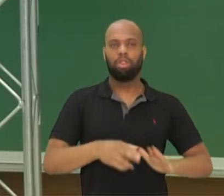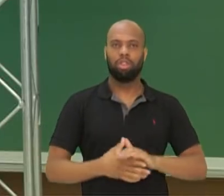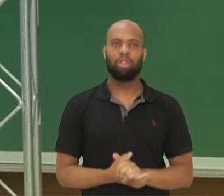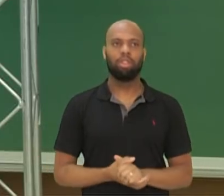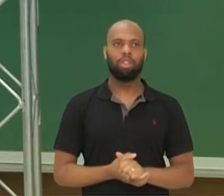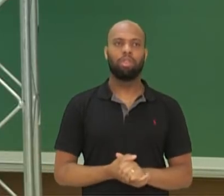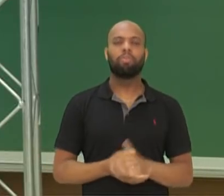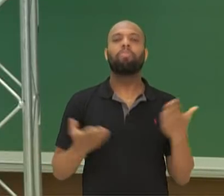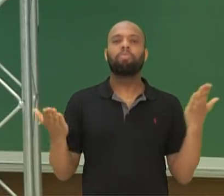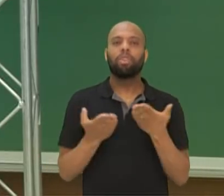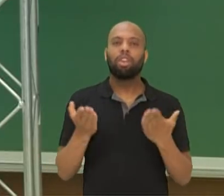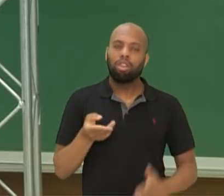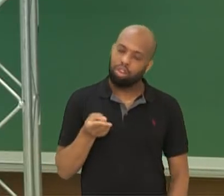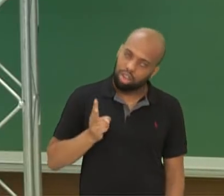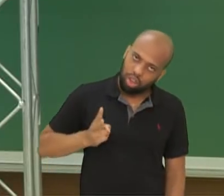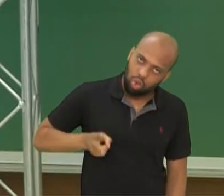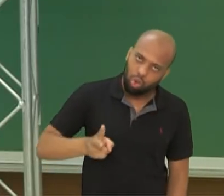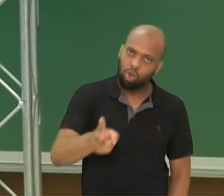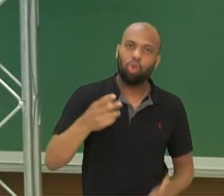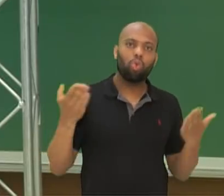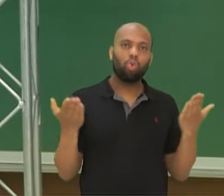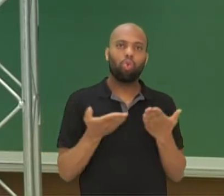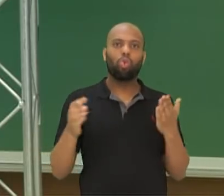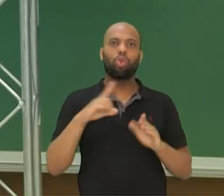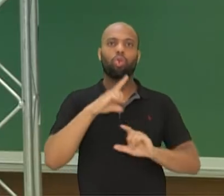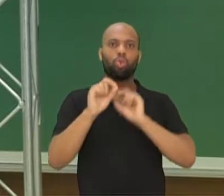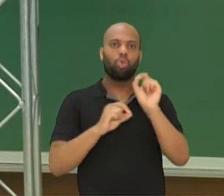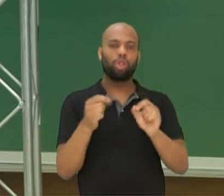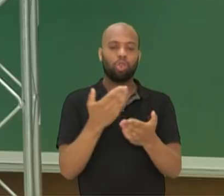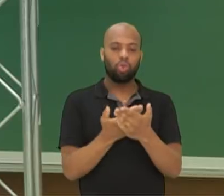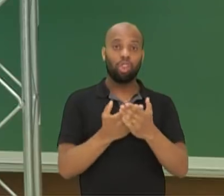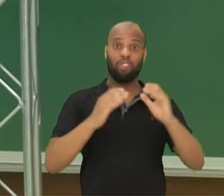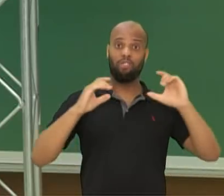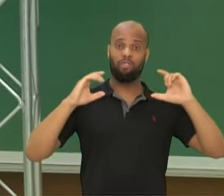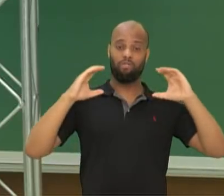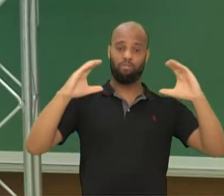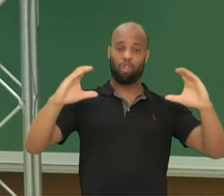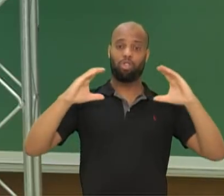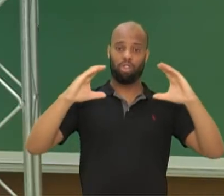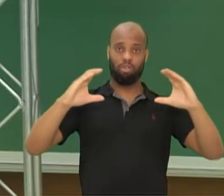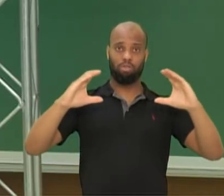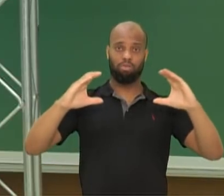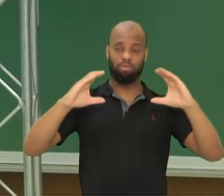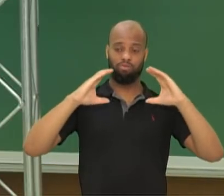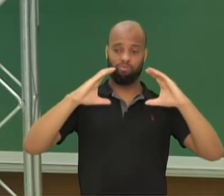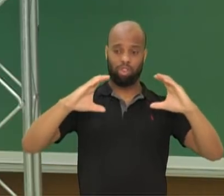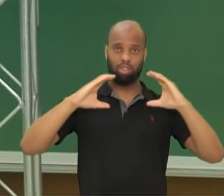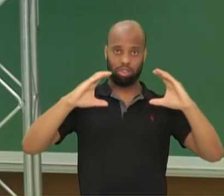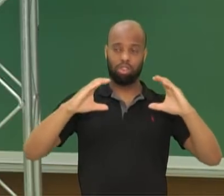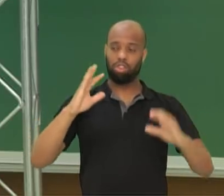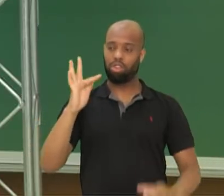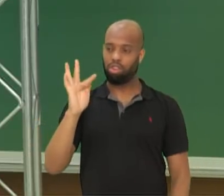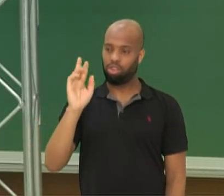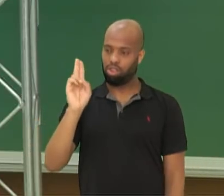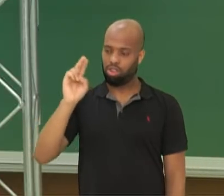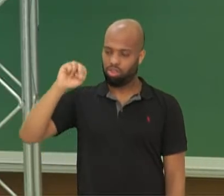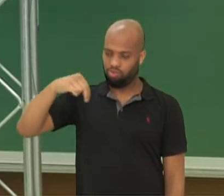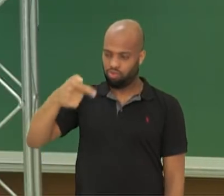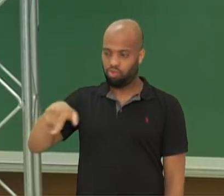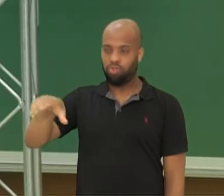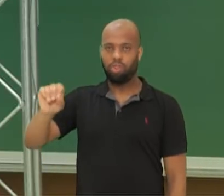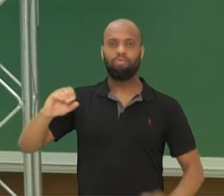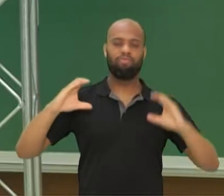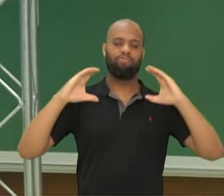Mas, dando sequência, hoje nós vamos falar de função exponencial. O que muda quando se trabalha com função? Inclusive, resolver